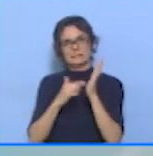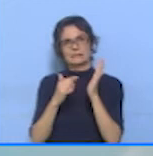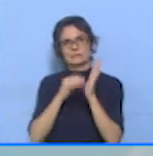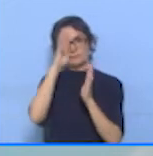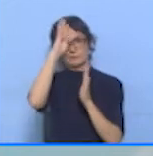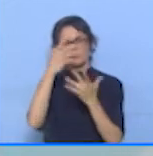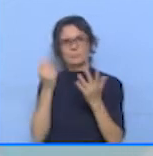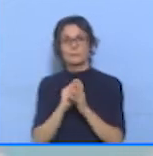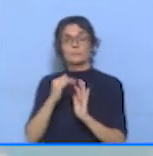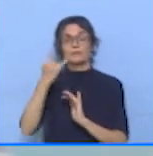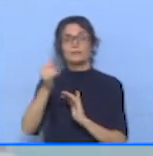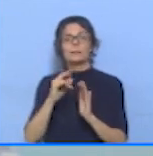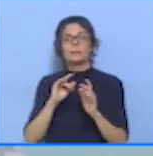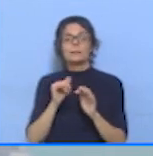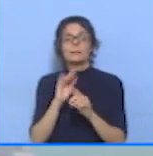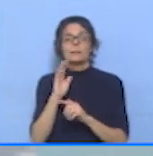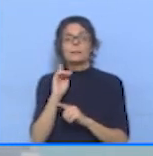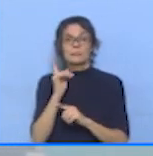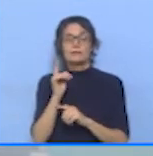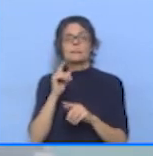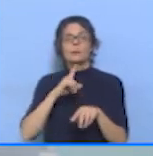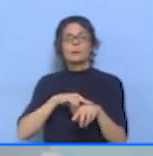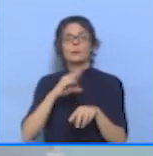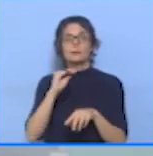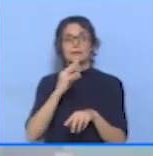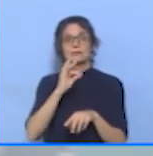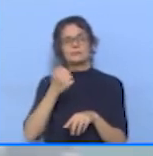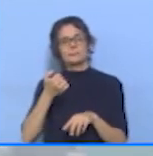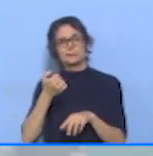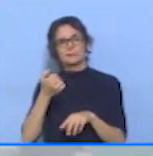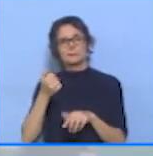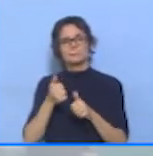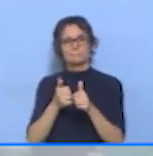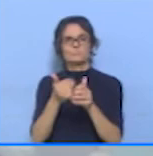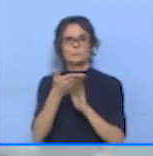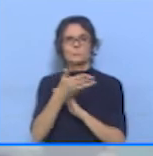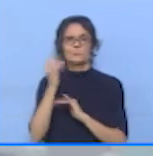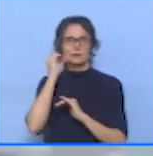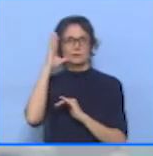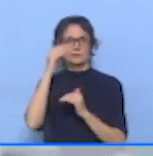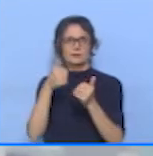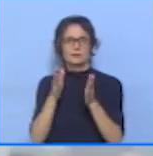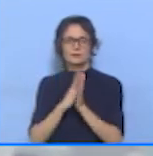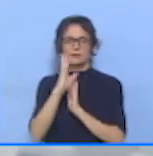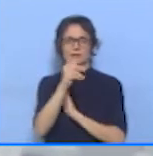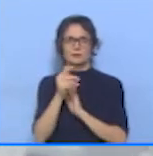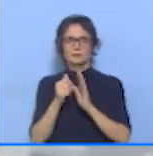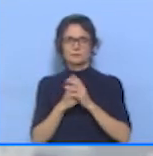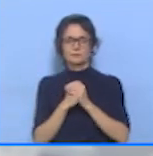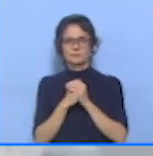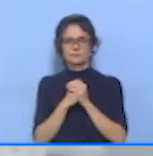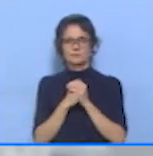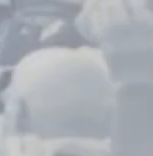logo é na rádio que esperamos por si, na Antena 1, pelas 22h45. Votos de uma ótima tarde. Até amanhã, se Deus quiser.